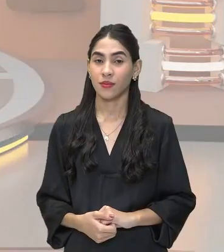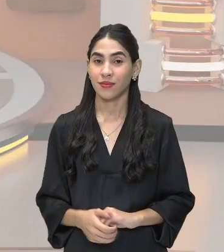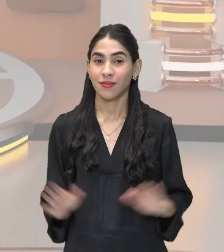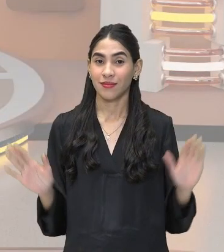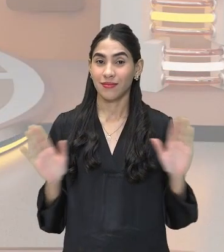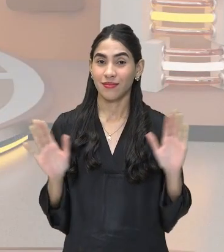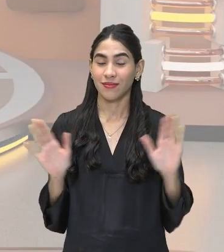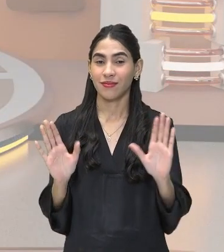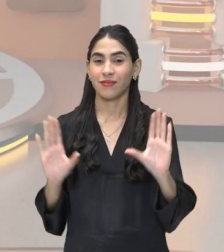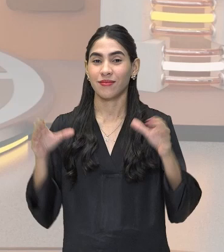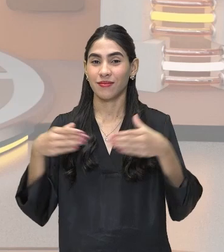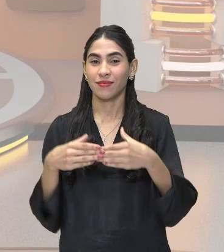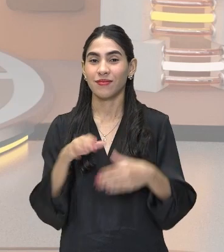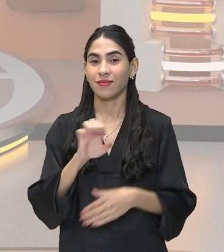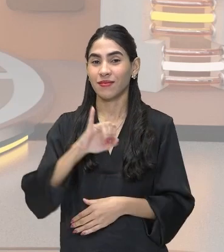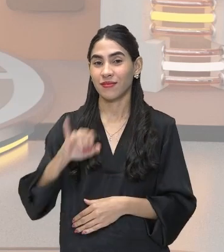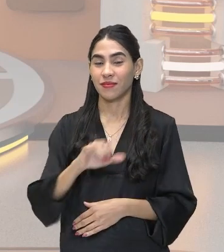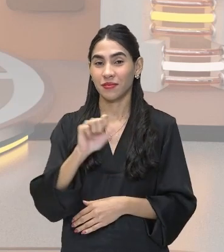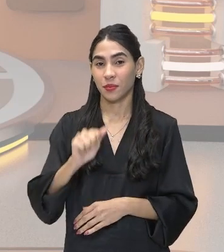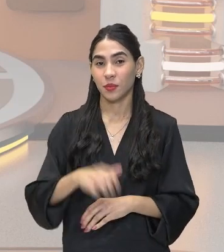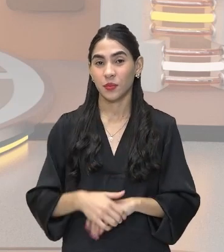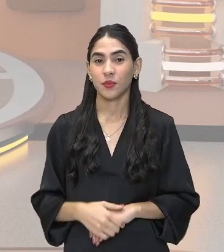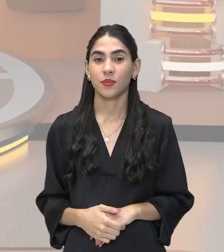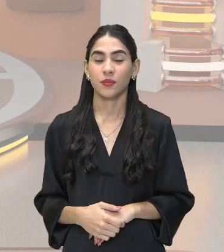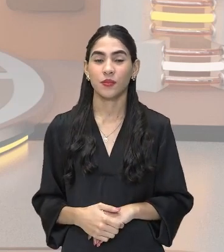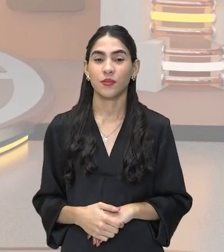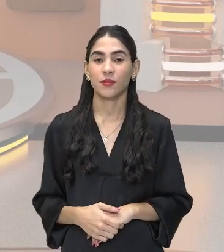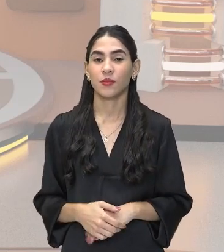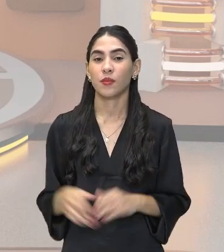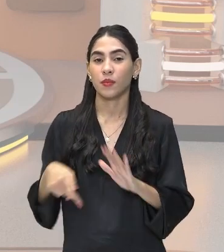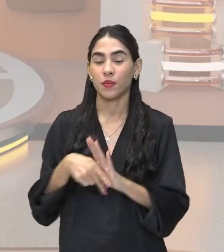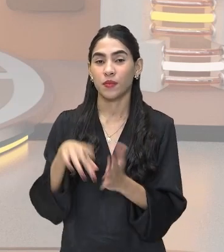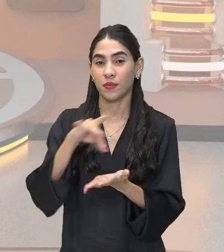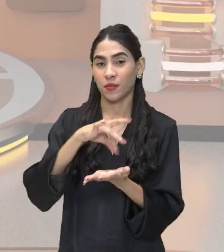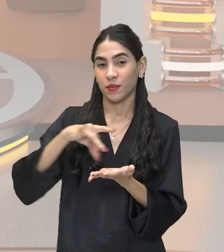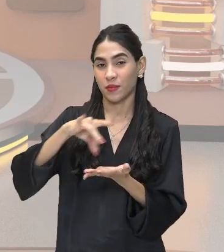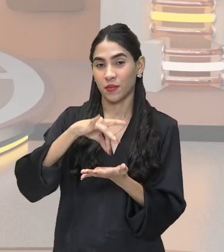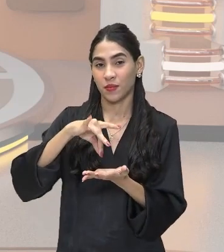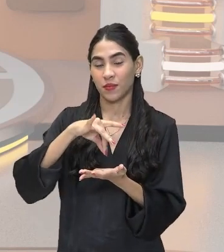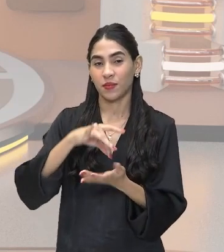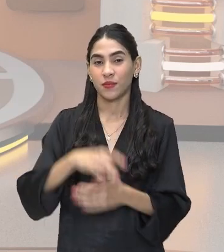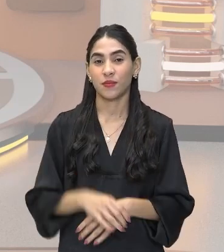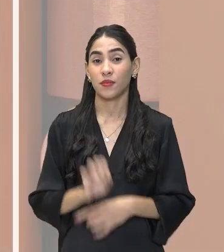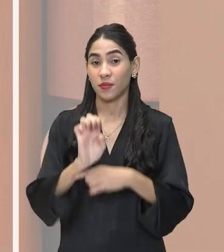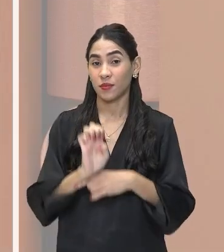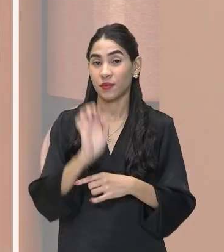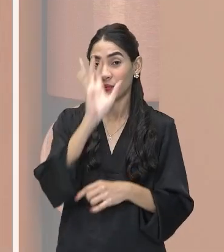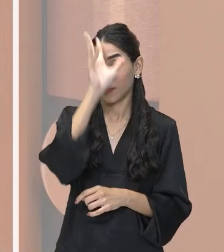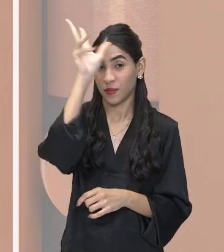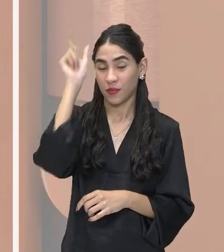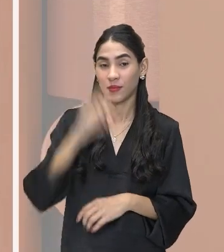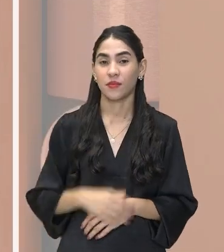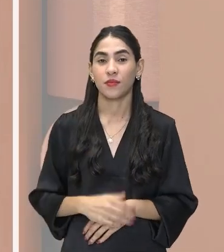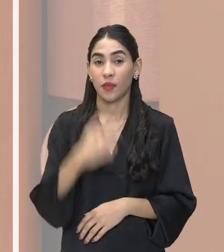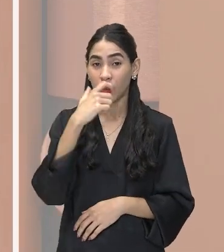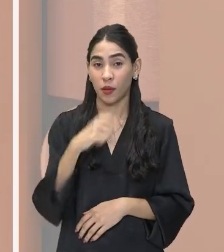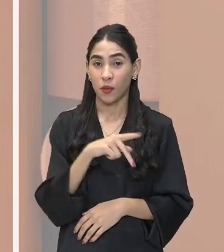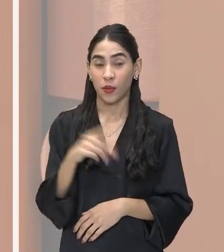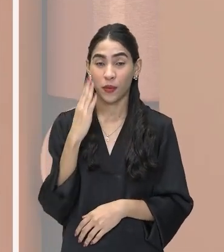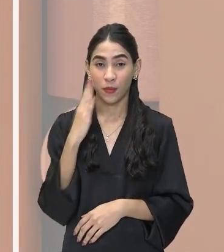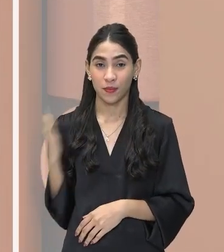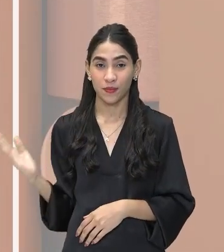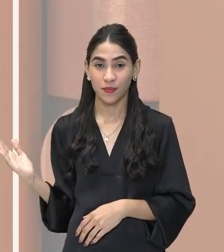Olá, turma da Educação de Jovens e Adultos do Centro de Mídias de Educação do Amazonas. Eu sou o professor